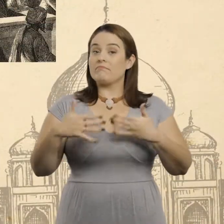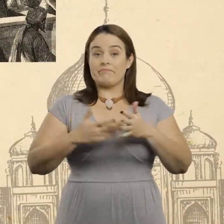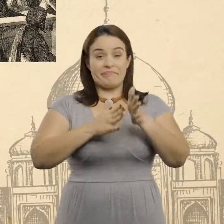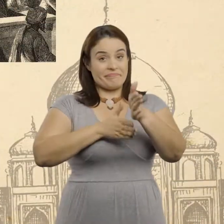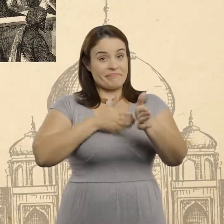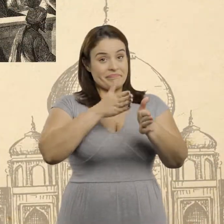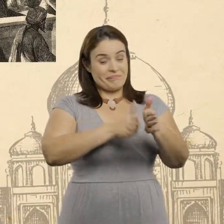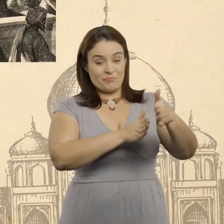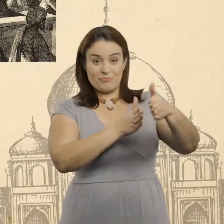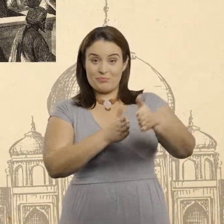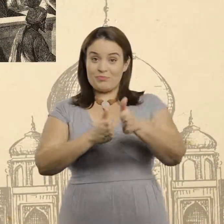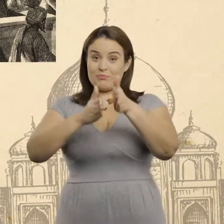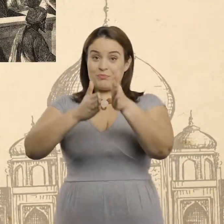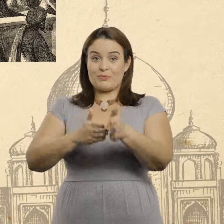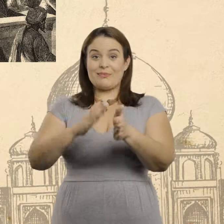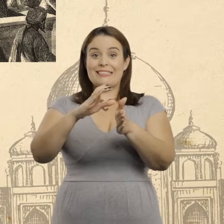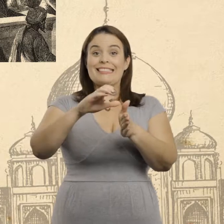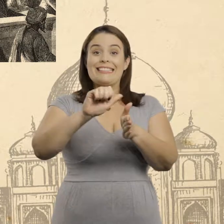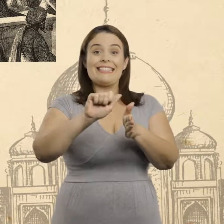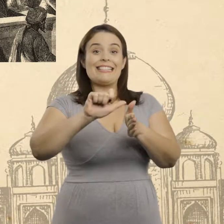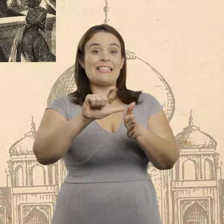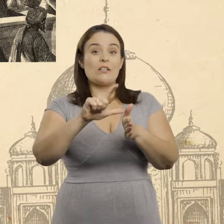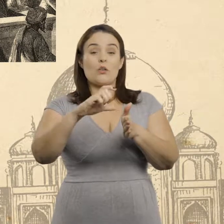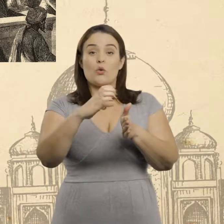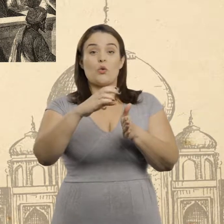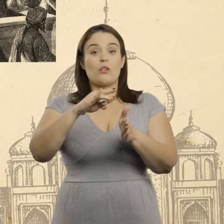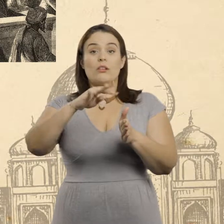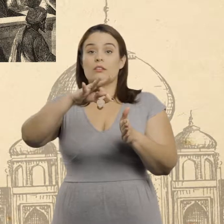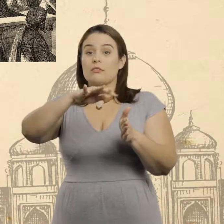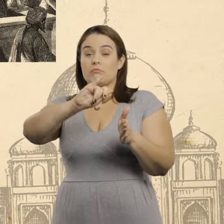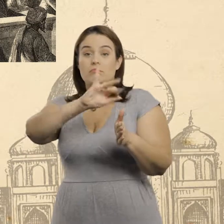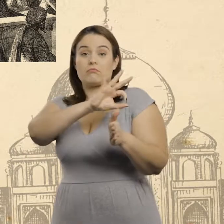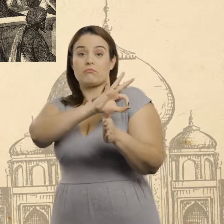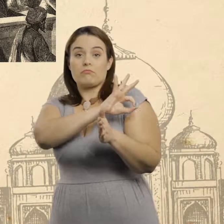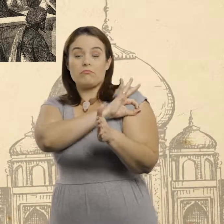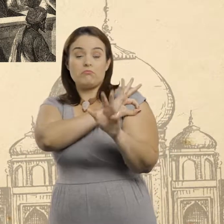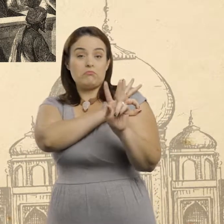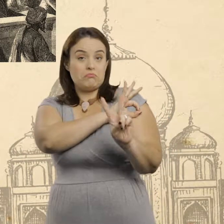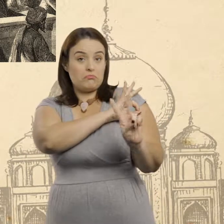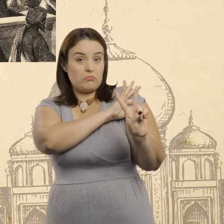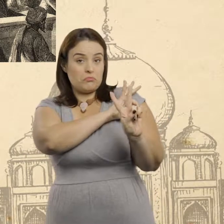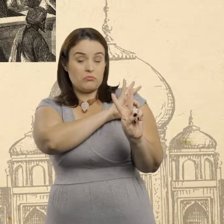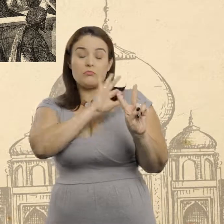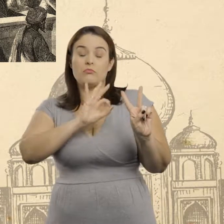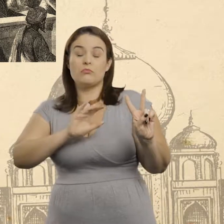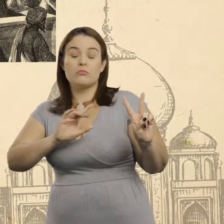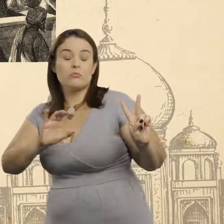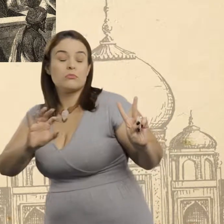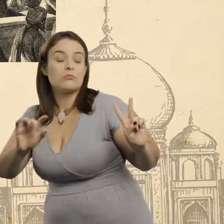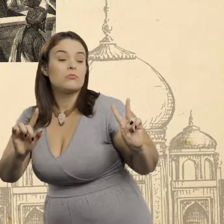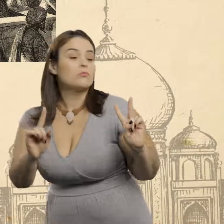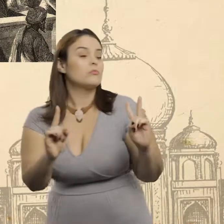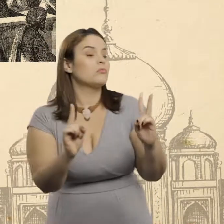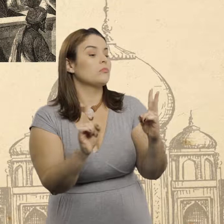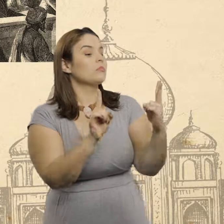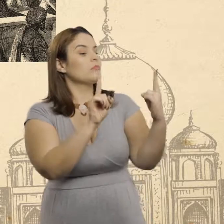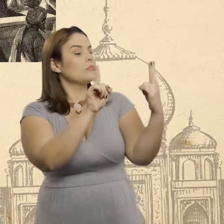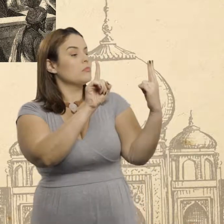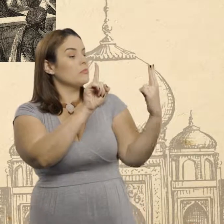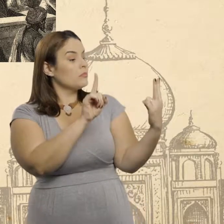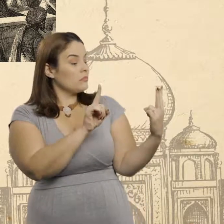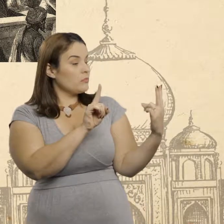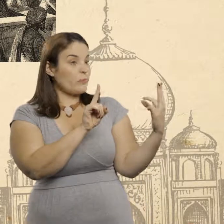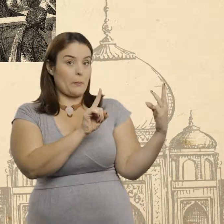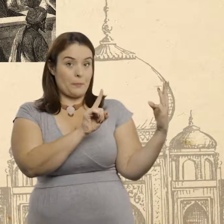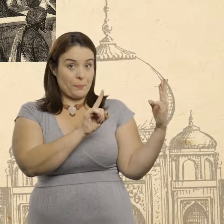Assim que o trem chegou na estação de Calcutá, um policial se aproximou de Passepartout e do Sr. Fogg. O policial pediu para que os